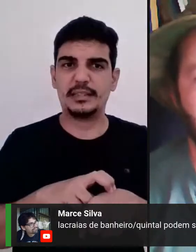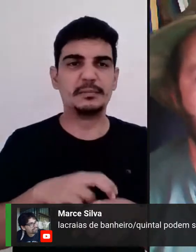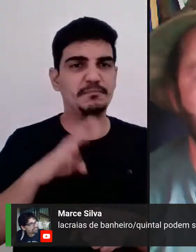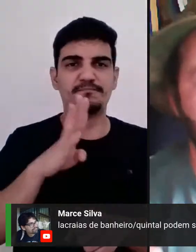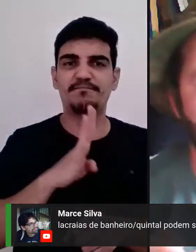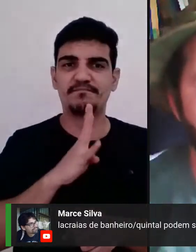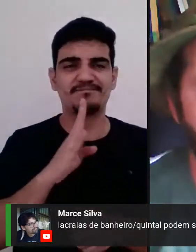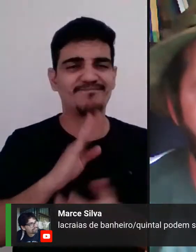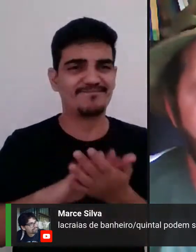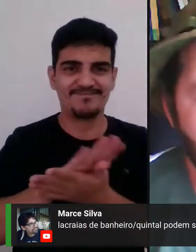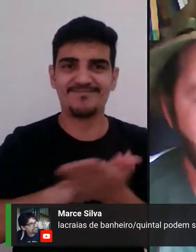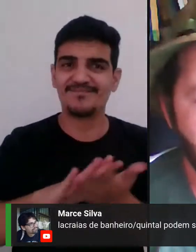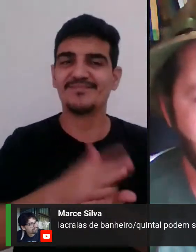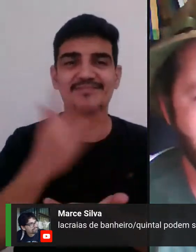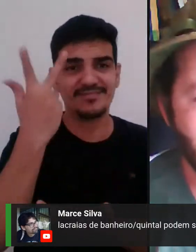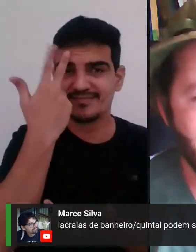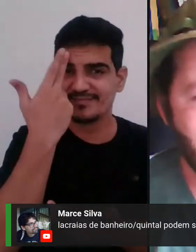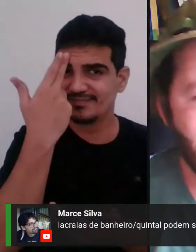Brasil.